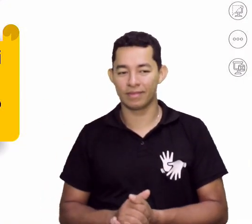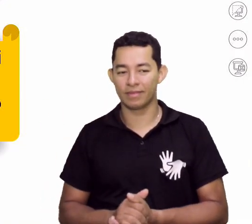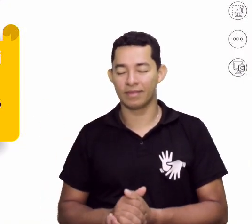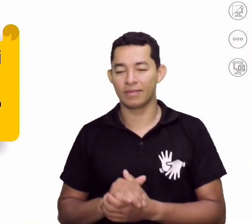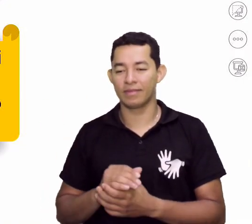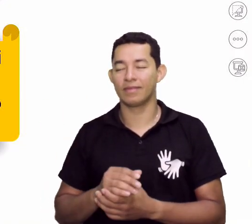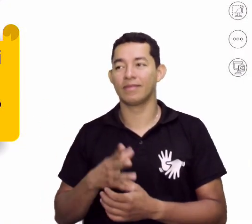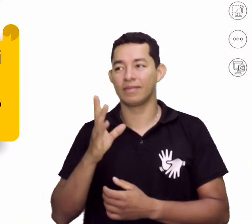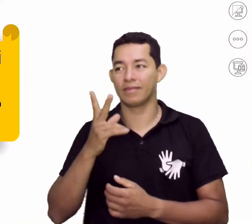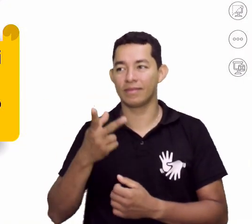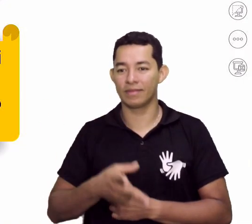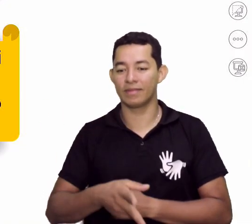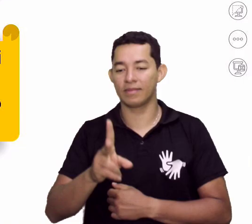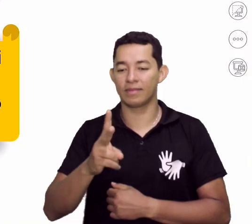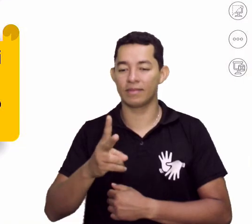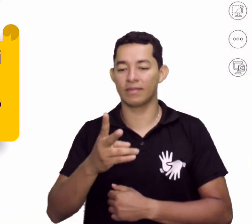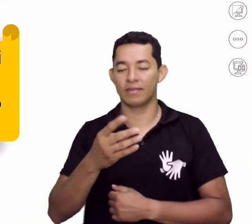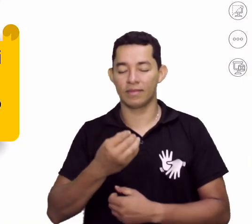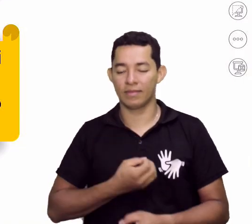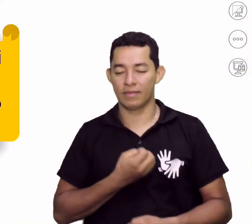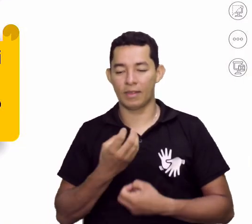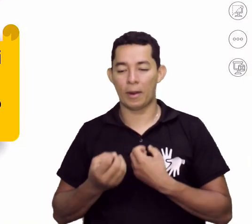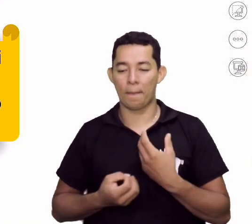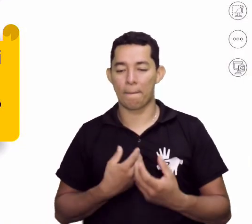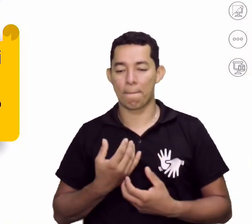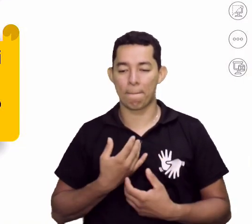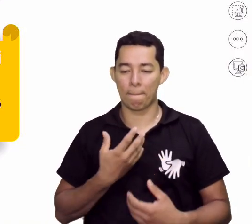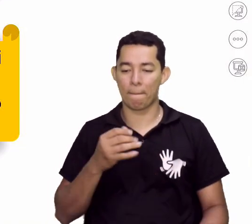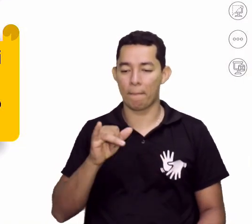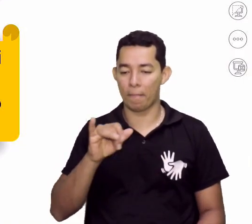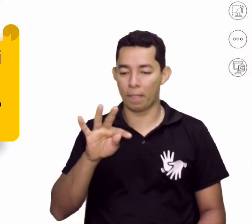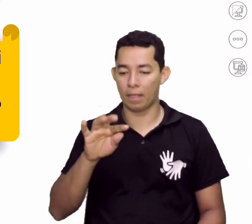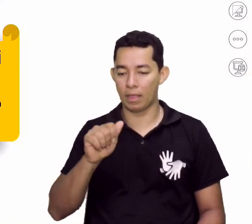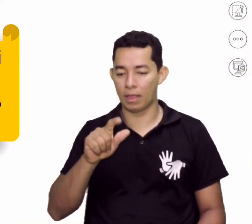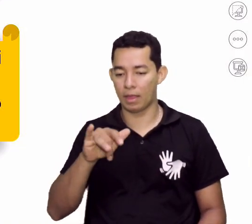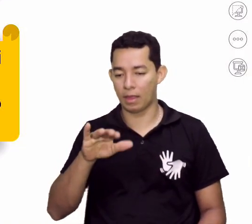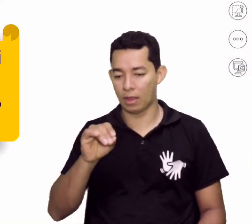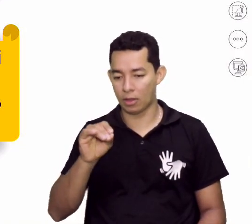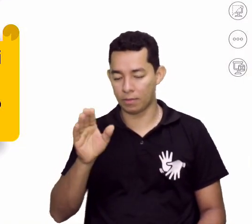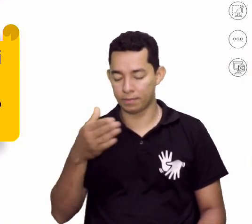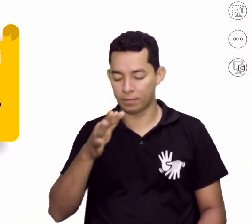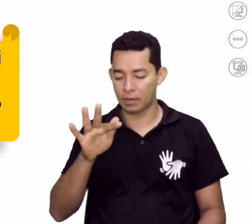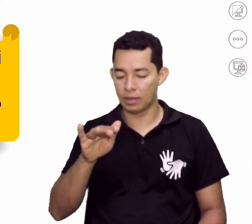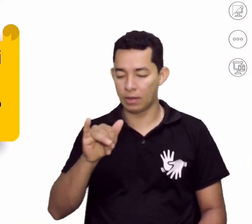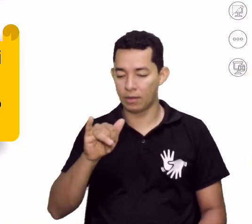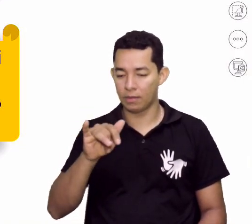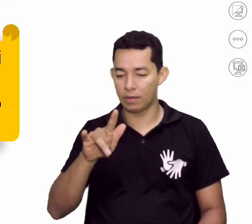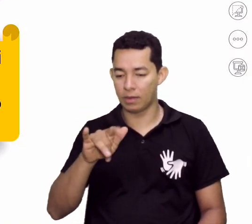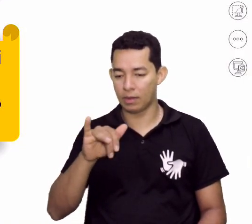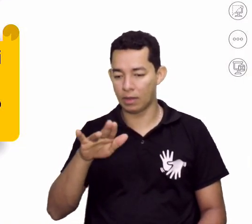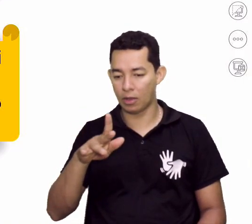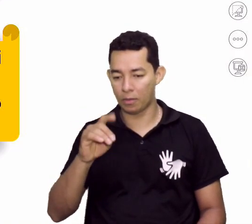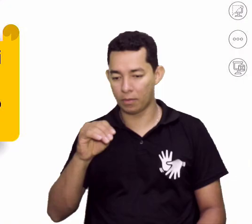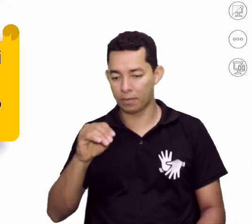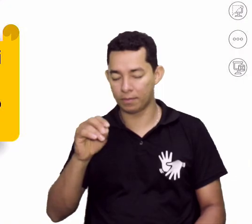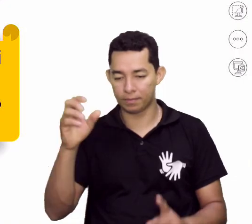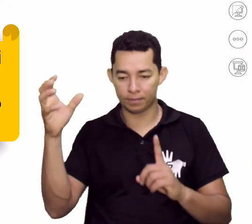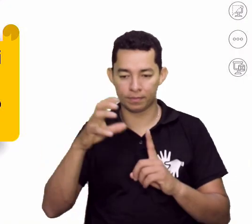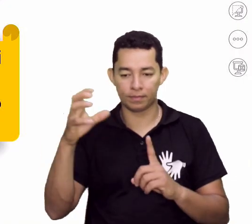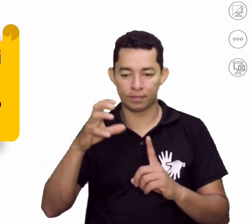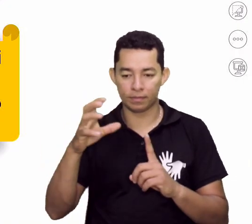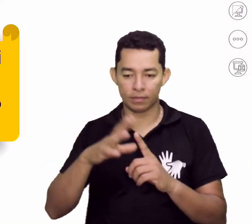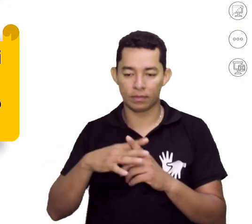Foi iniciado pelo poeta italiano Filippo Tommaso Marinetti, e aí a influência